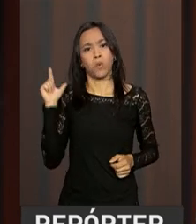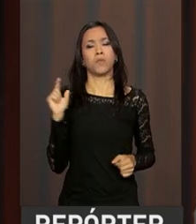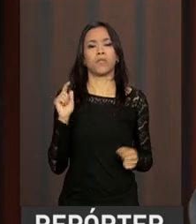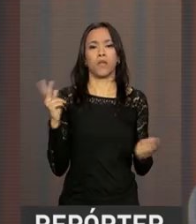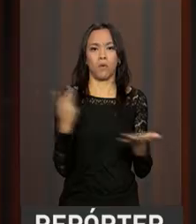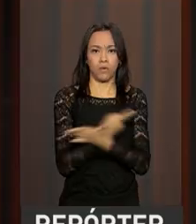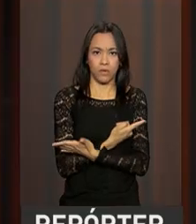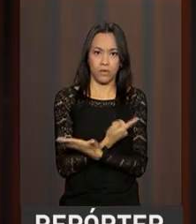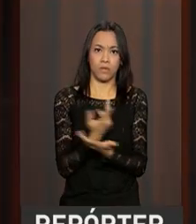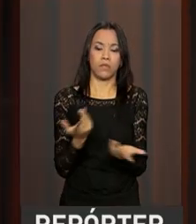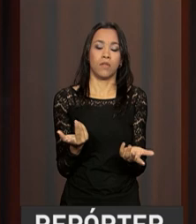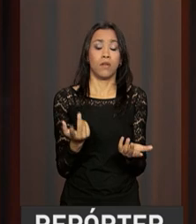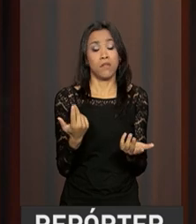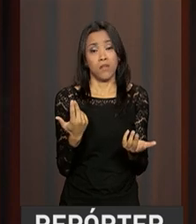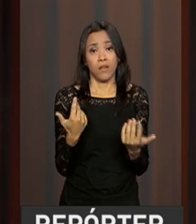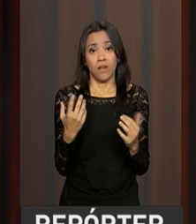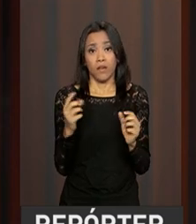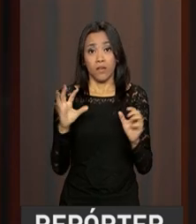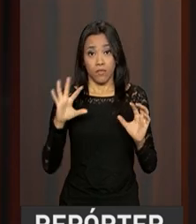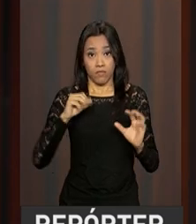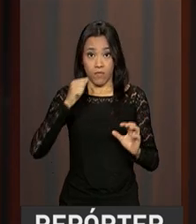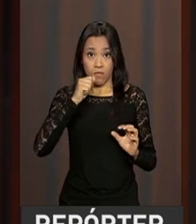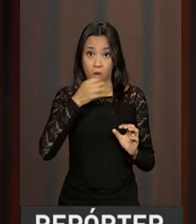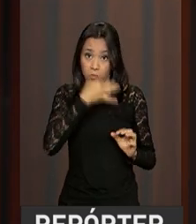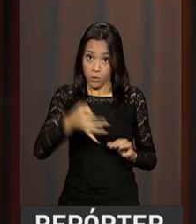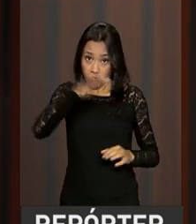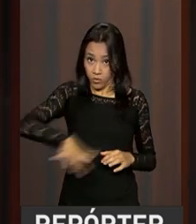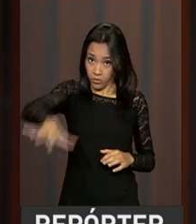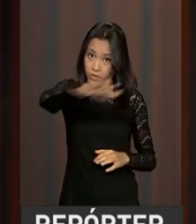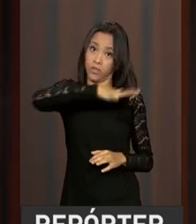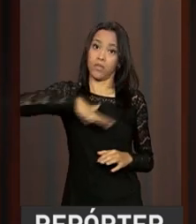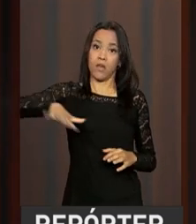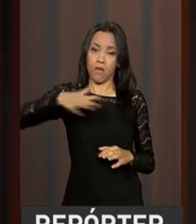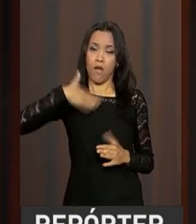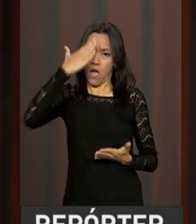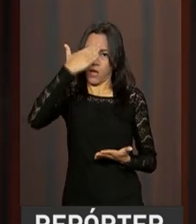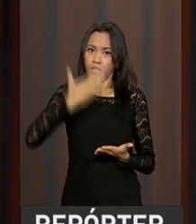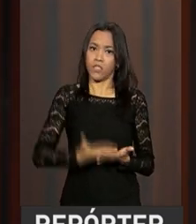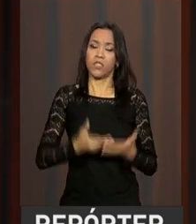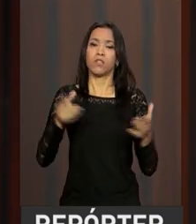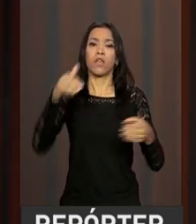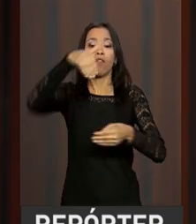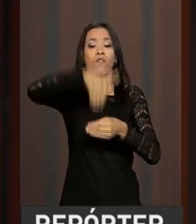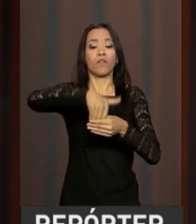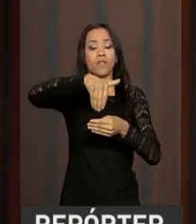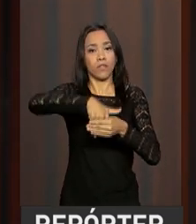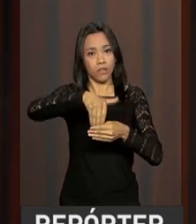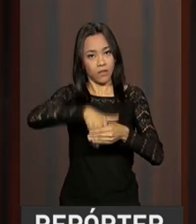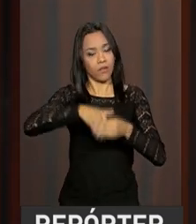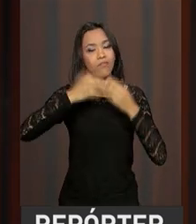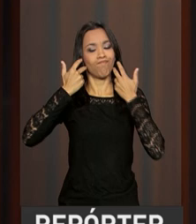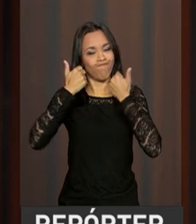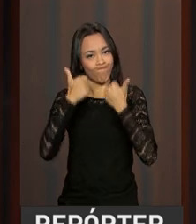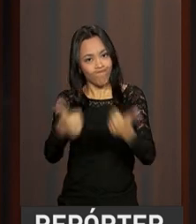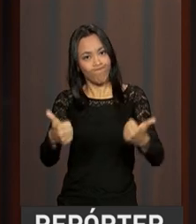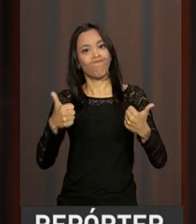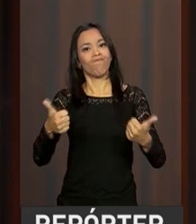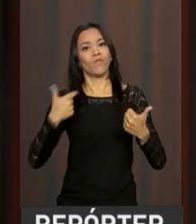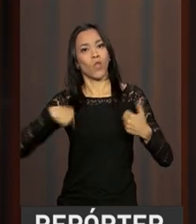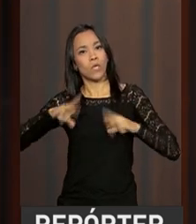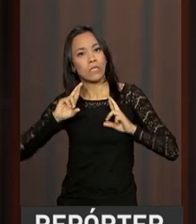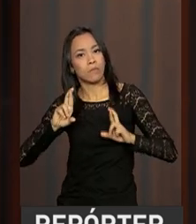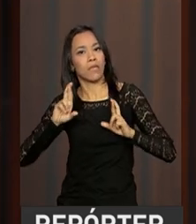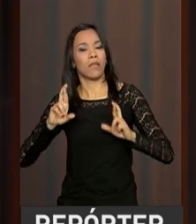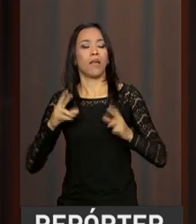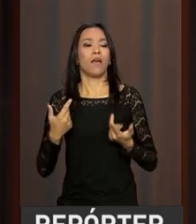índole no mais acredito que as eleições correram como nós esperávamos